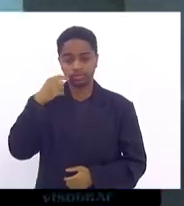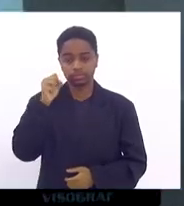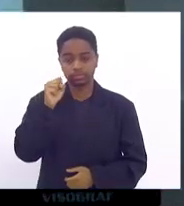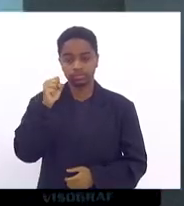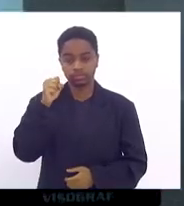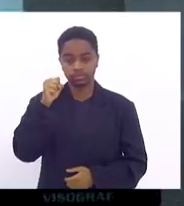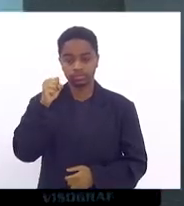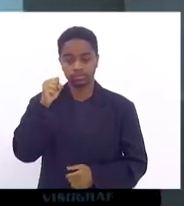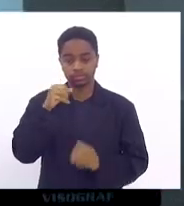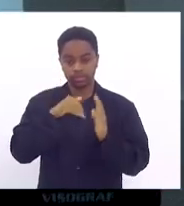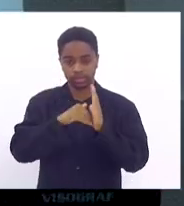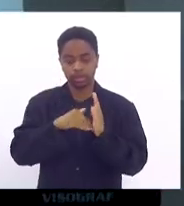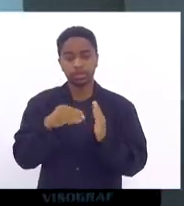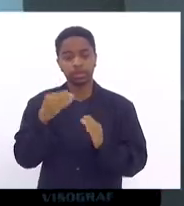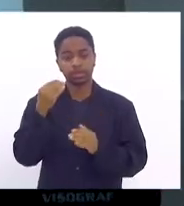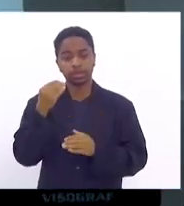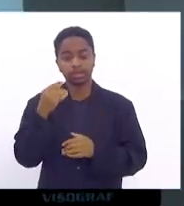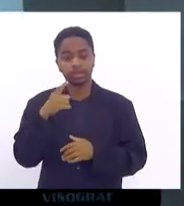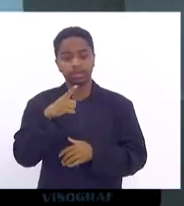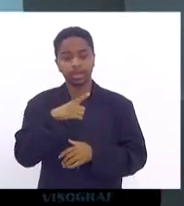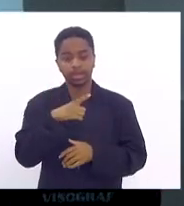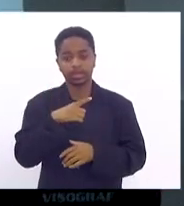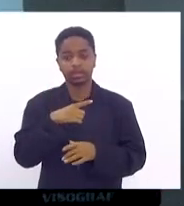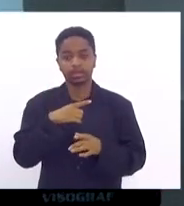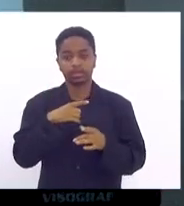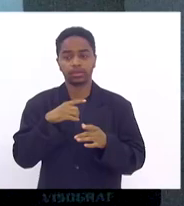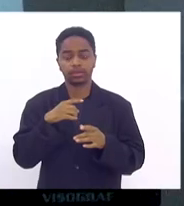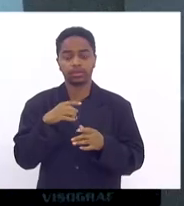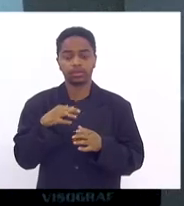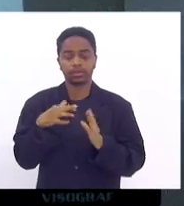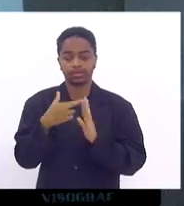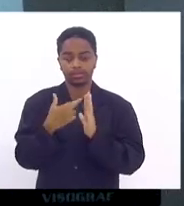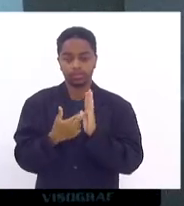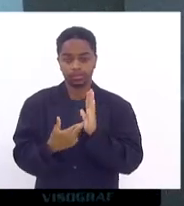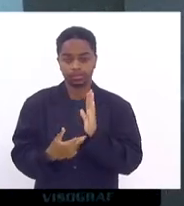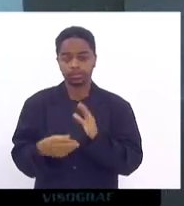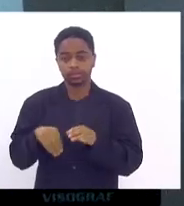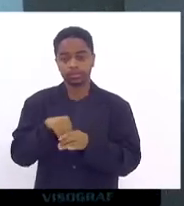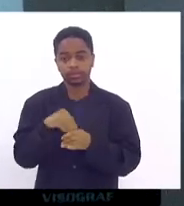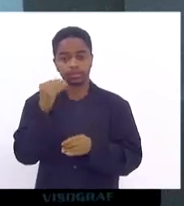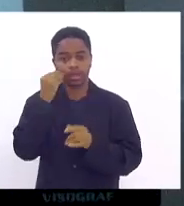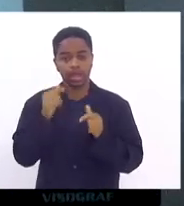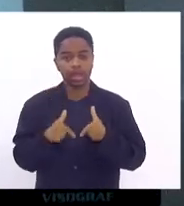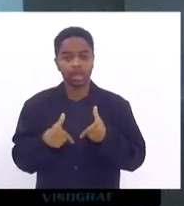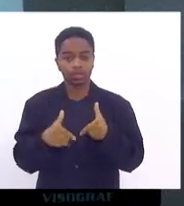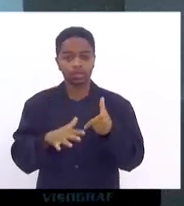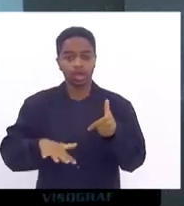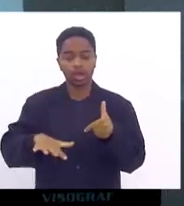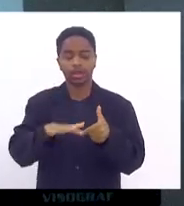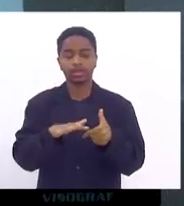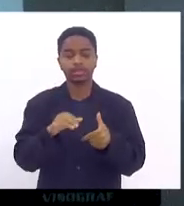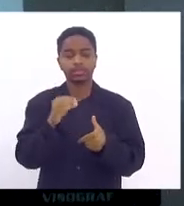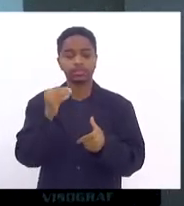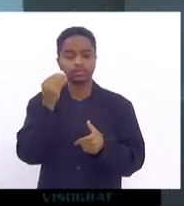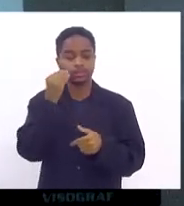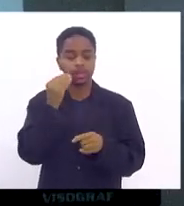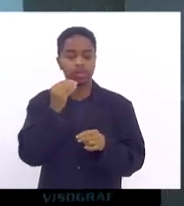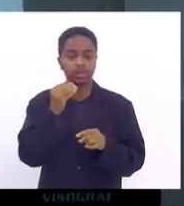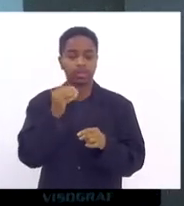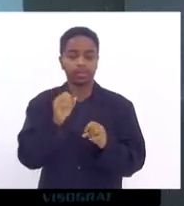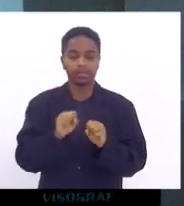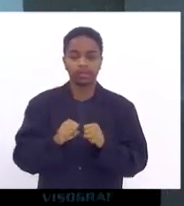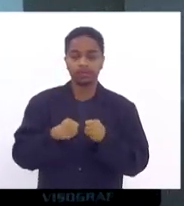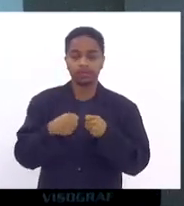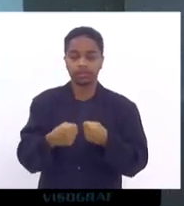tem tem previsão regimental né tem previsão normativa eh nas normas da casa para atuar nesses casos em defesa da prerrogativa dos